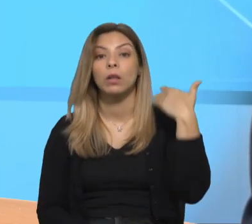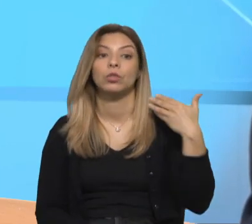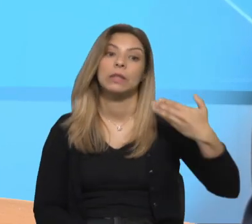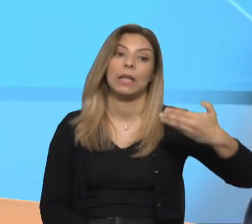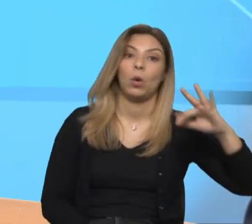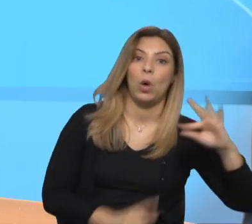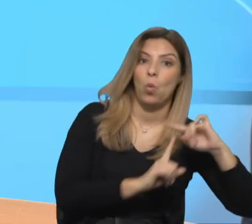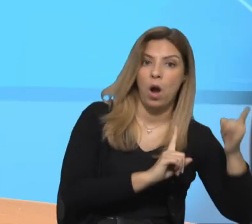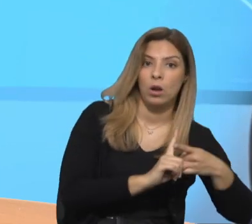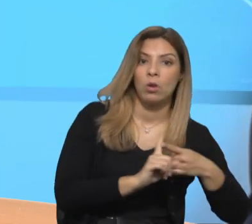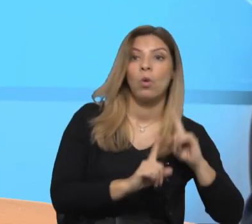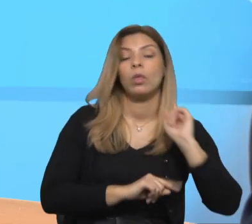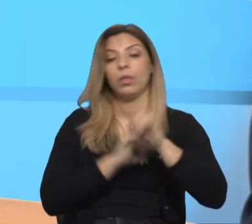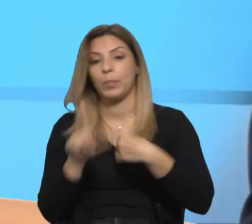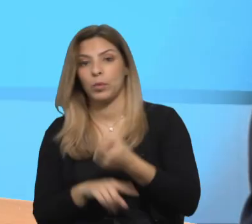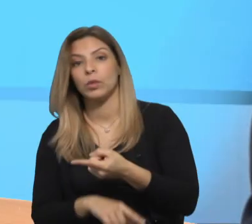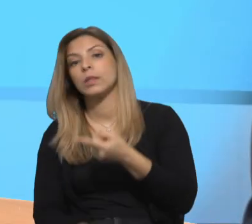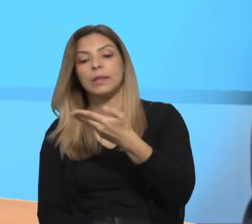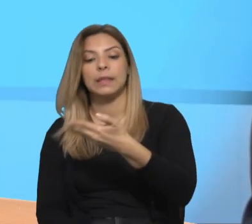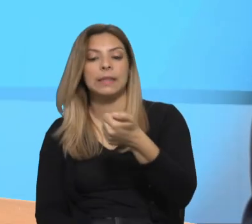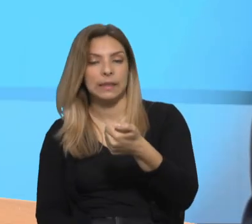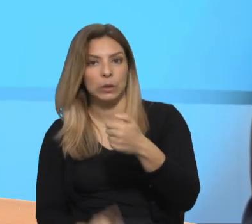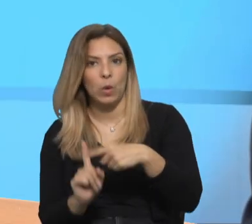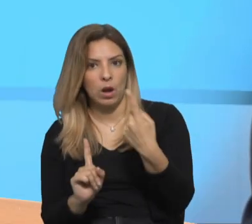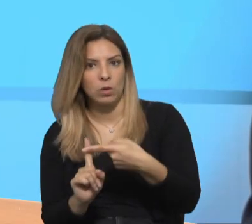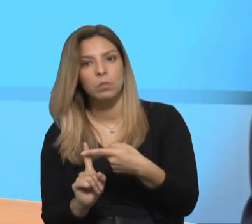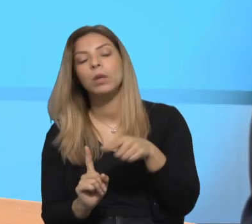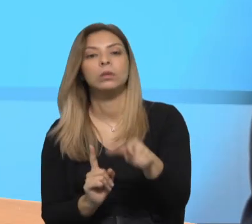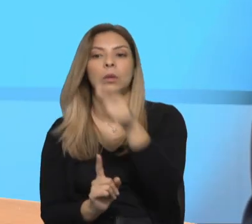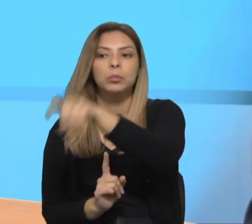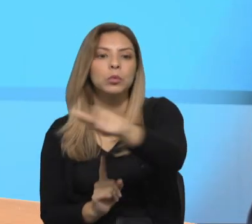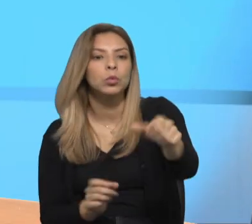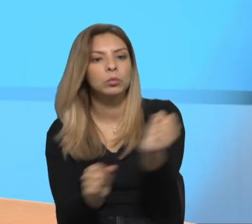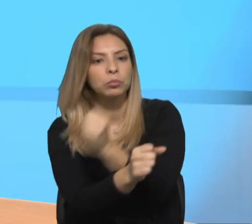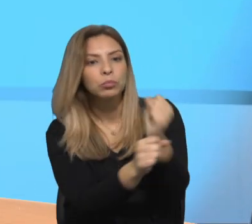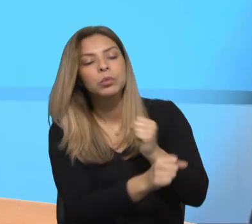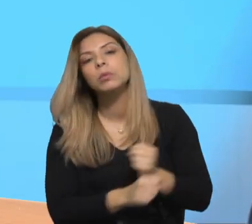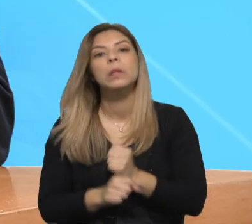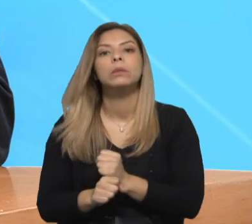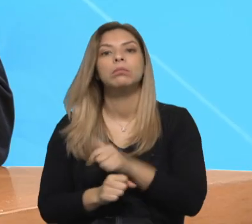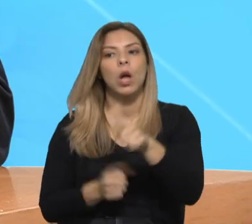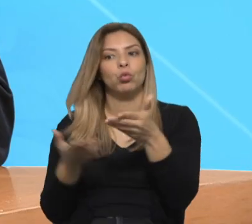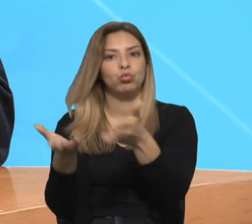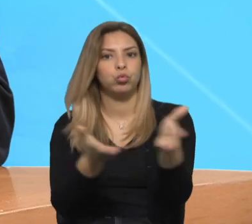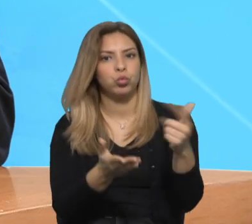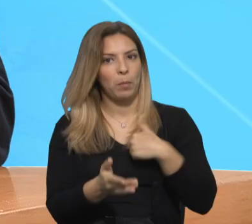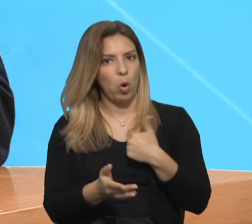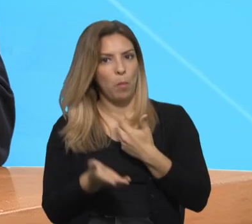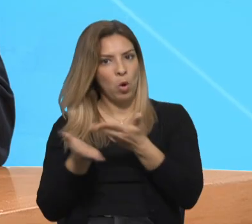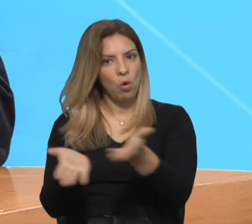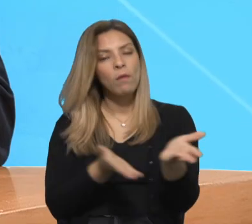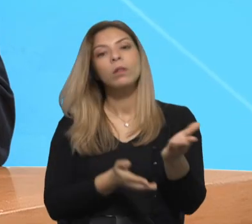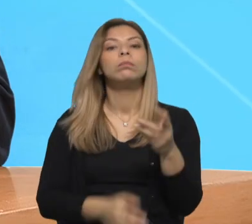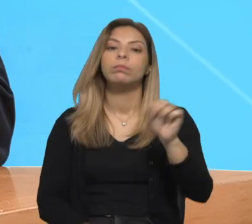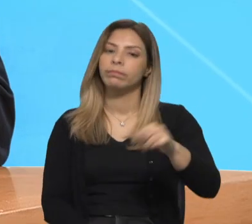75, foram muitas as causas, foram muitos trabalhadores que contaram com a sua ajuda, com o seu envolvimento? Sim, nós a seguir ao 25 de